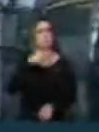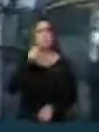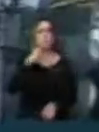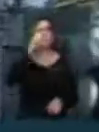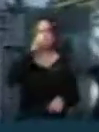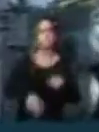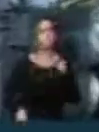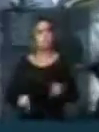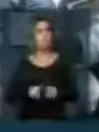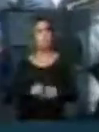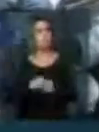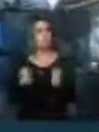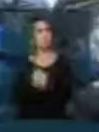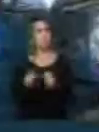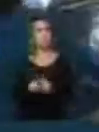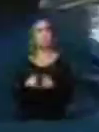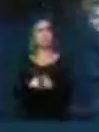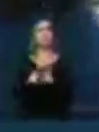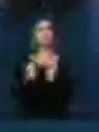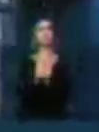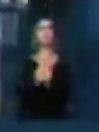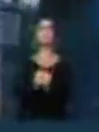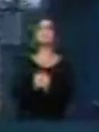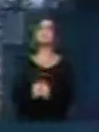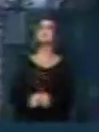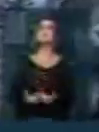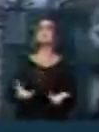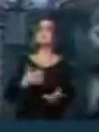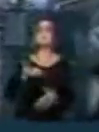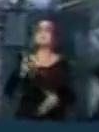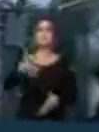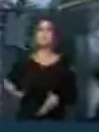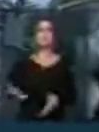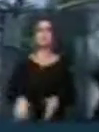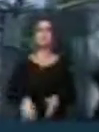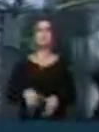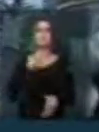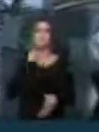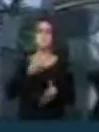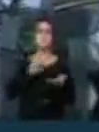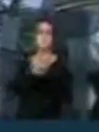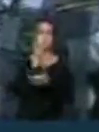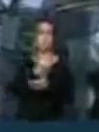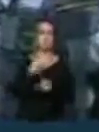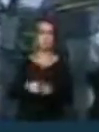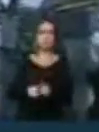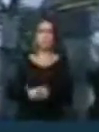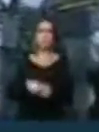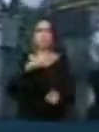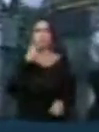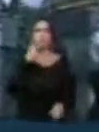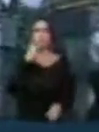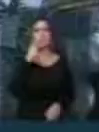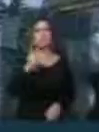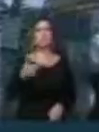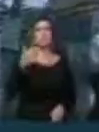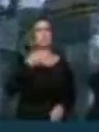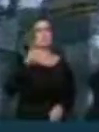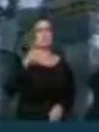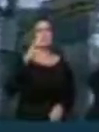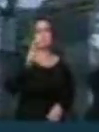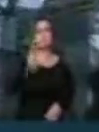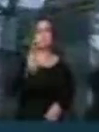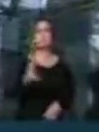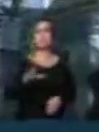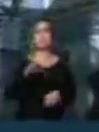de um recurso em plenário e rejeitado também pelo plenário, pelo placar de 235 votos